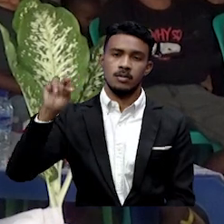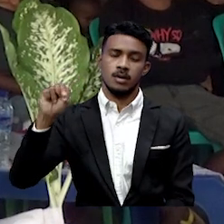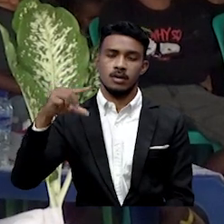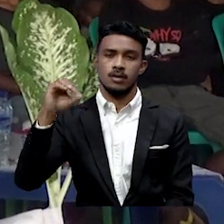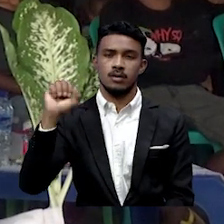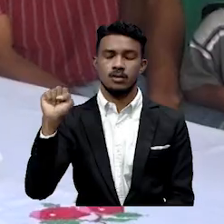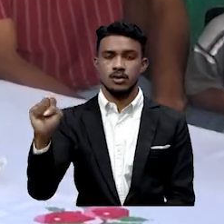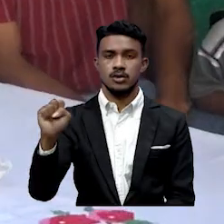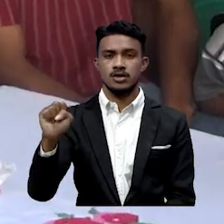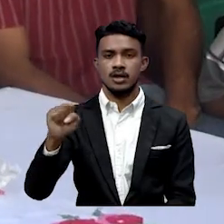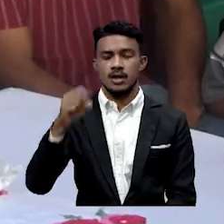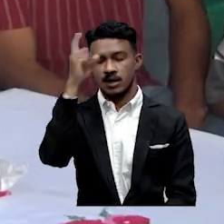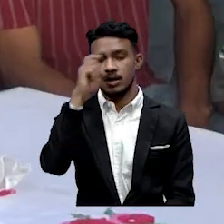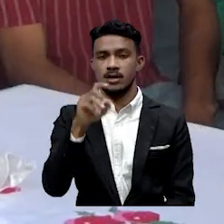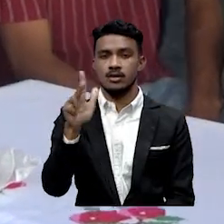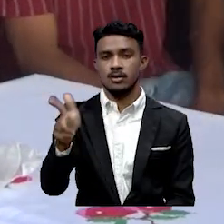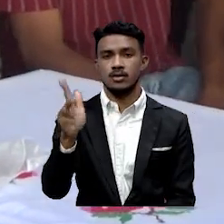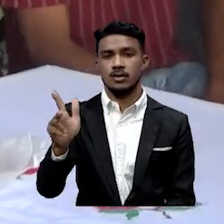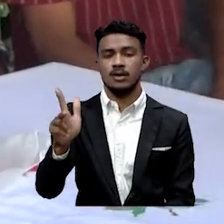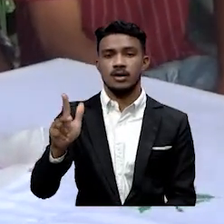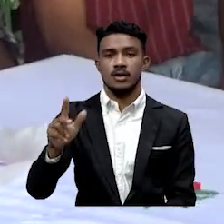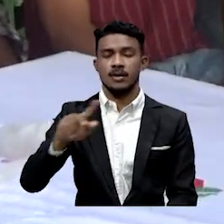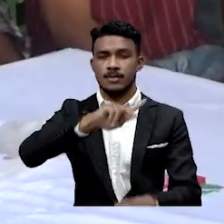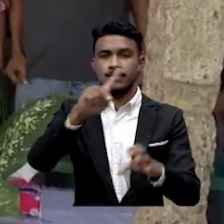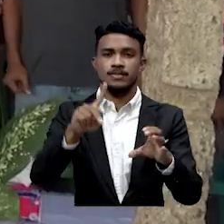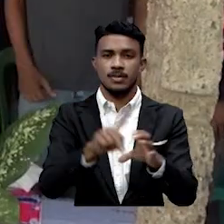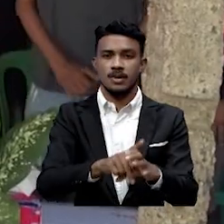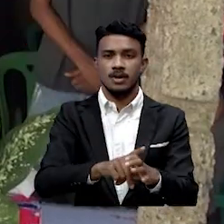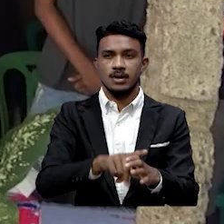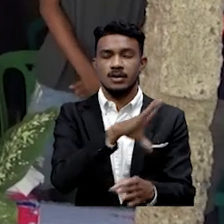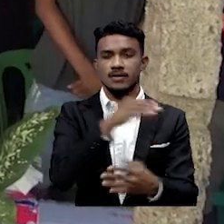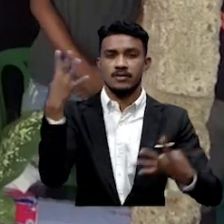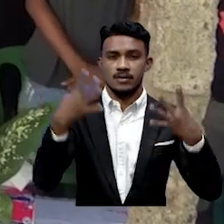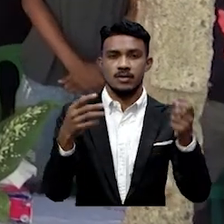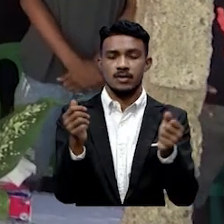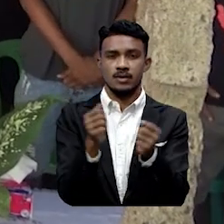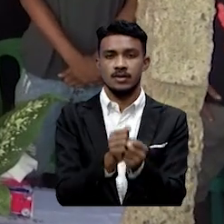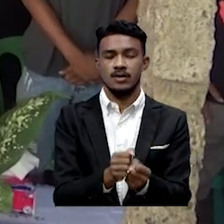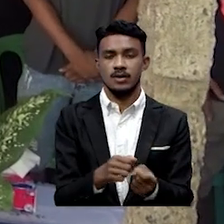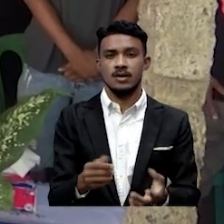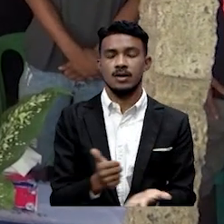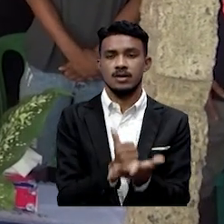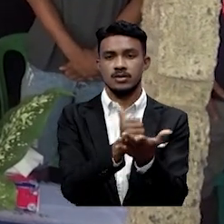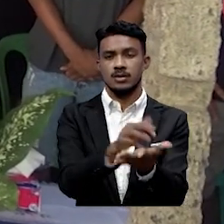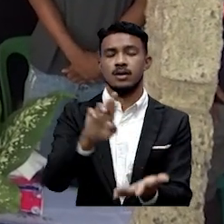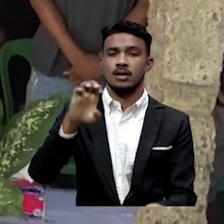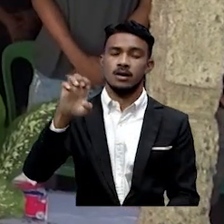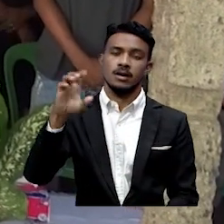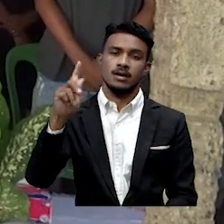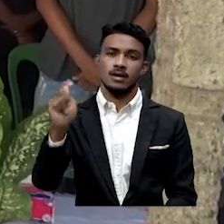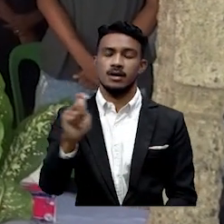nebe momento neba envolve ia rede clandestina o oposição estafeta no rep loro